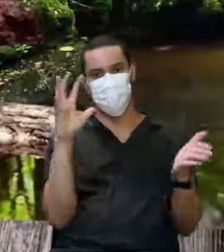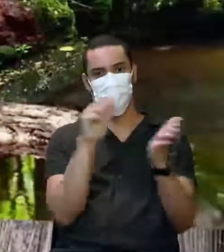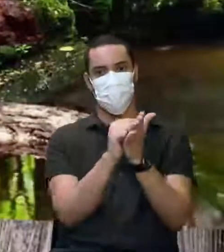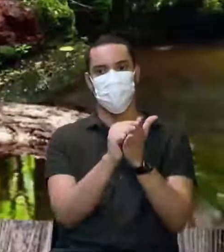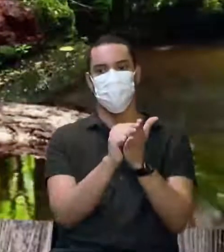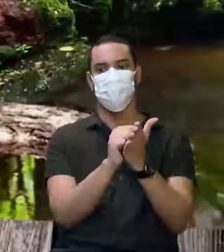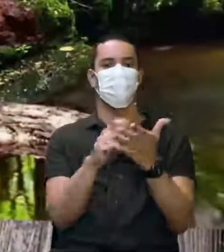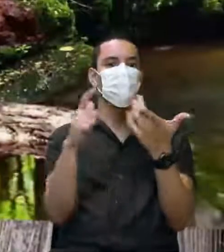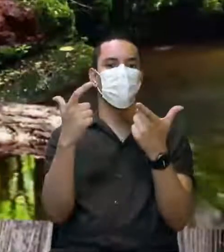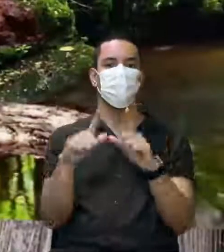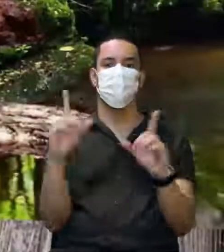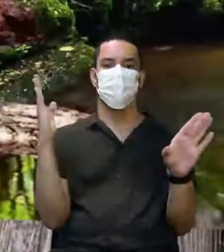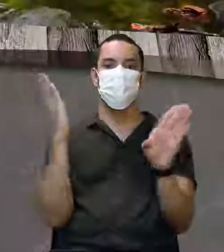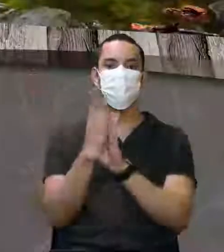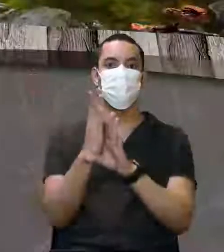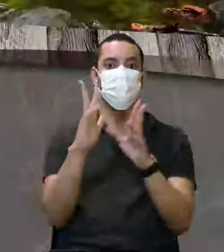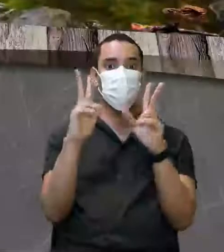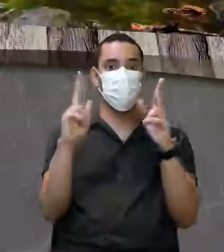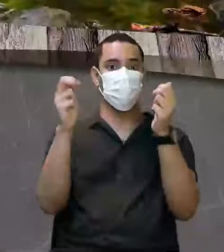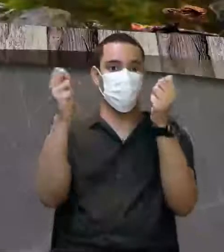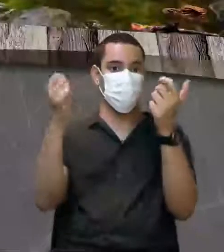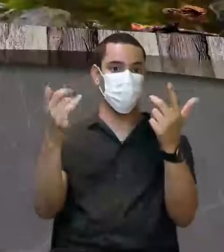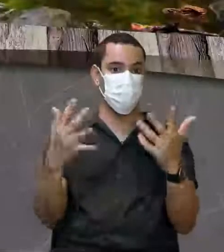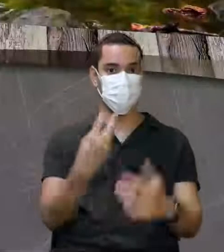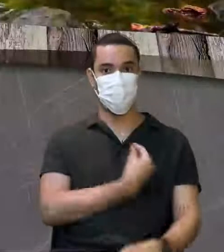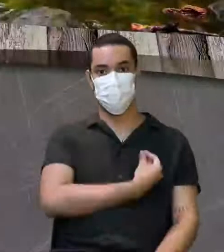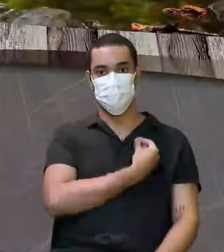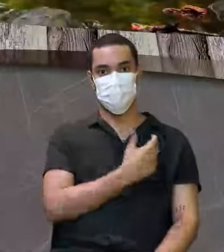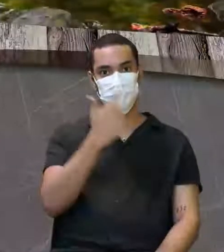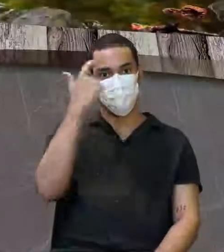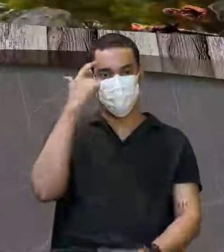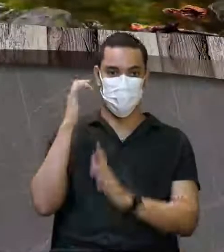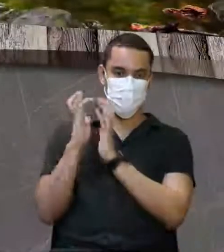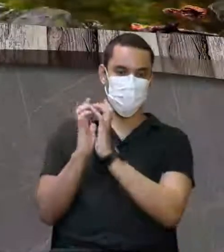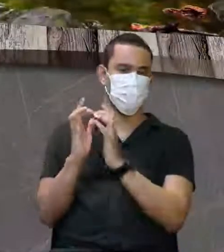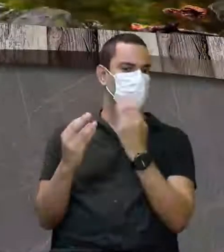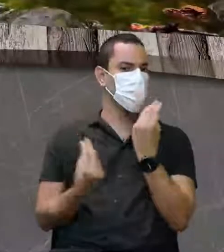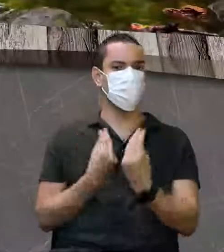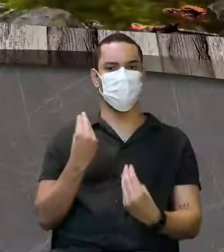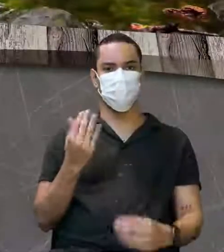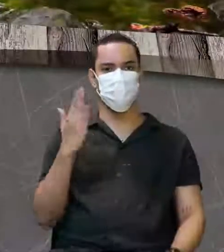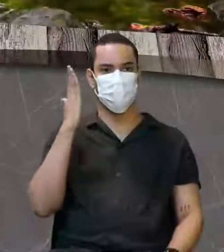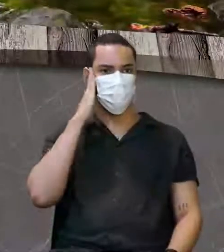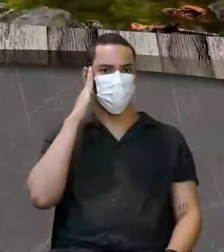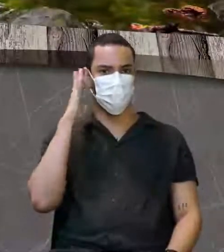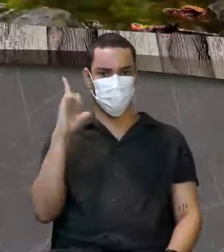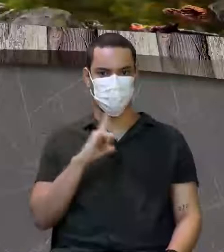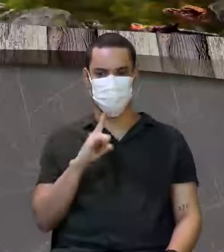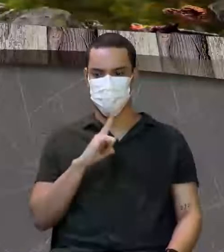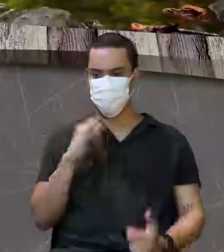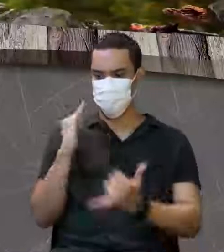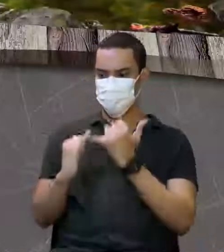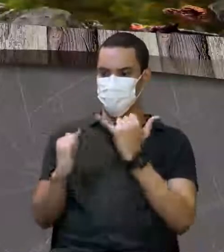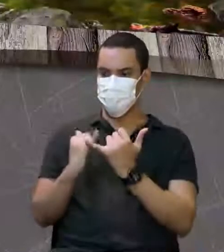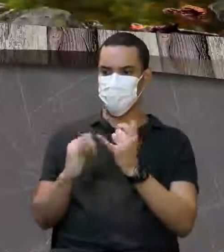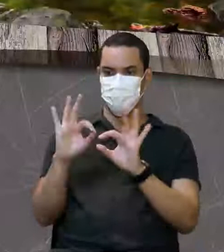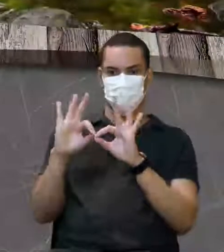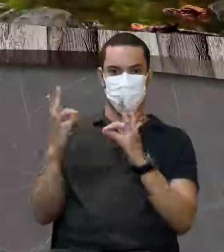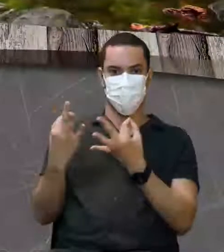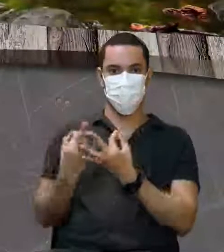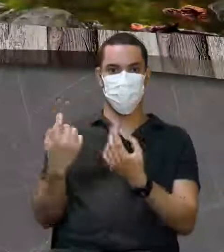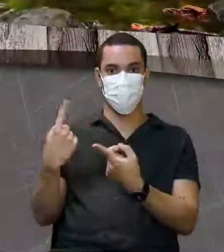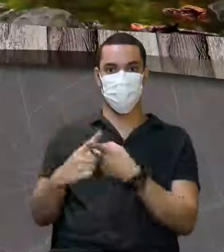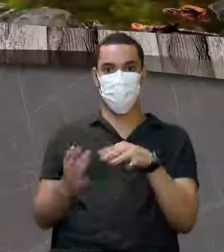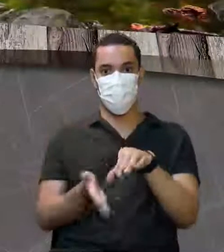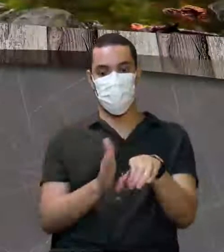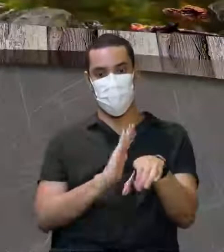como é que a gente identifica isso? Como eu estava falando, a presença dos crânios. E aí, como é que a gente sabe que eles tinham essas famílias, professora? Eles entravam nas